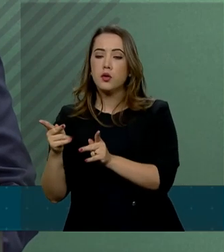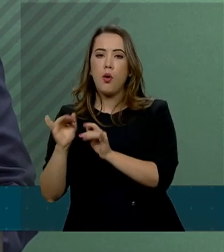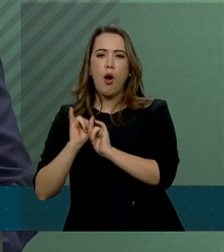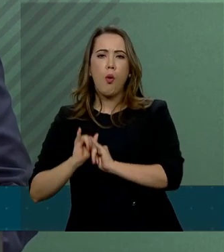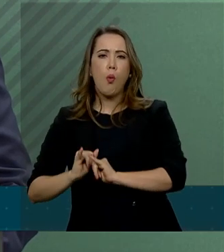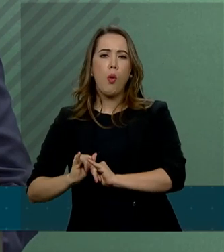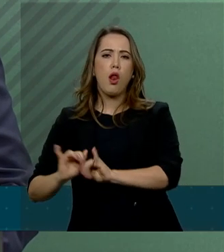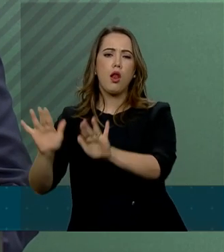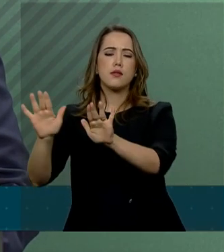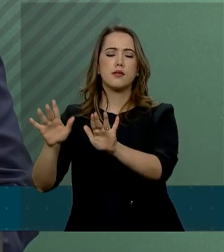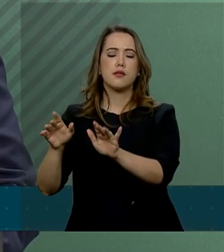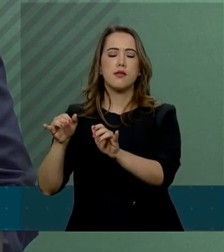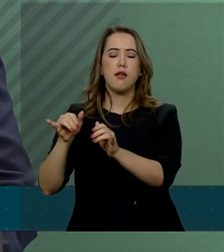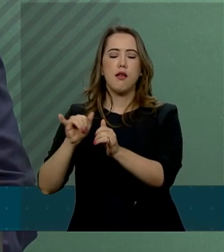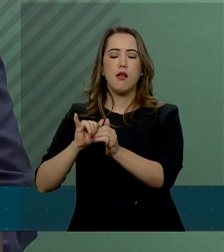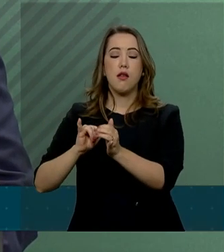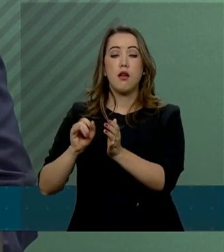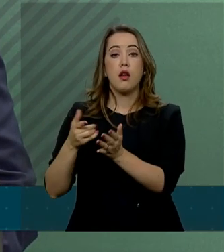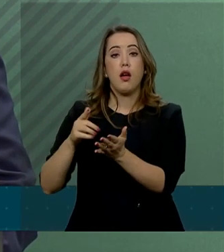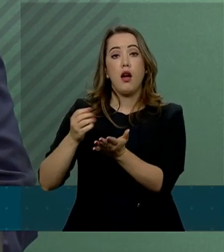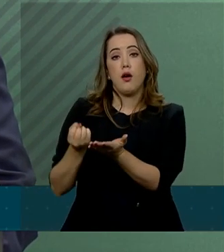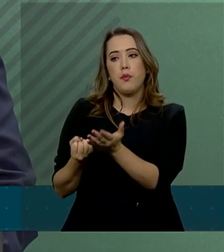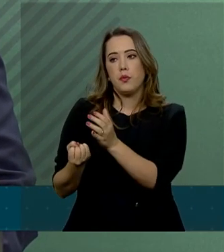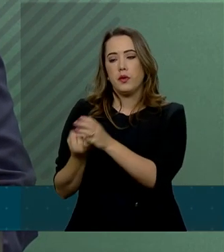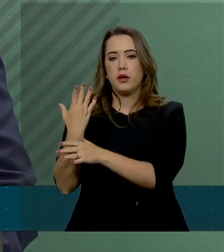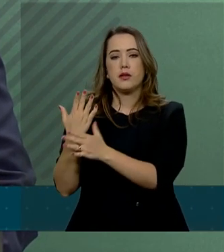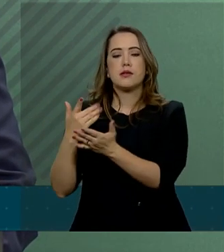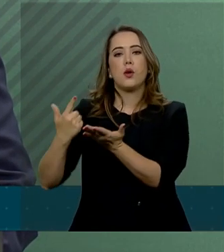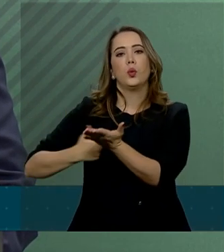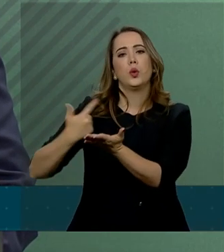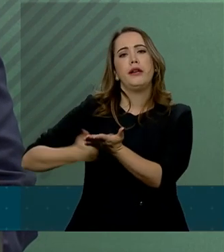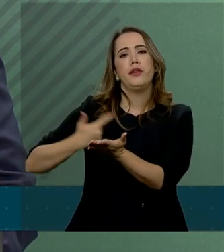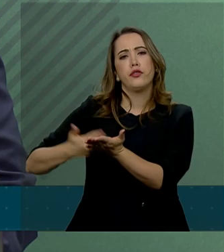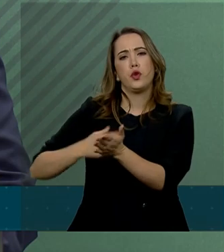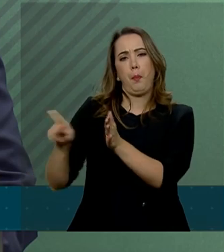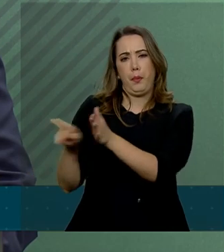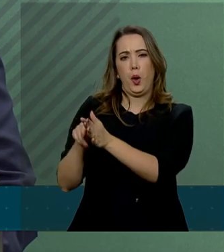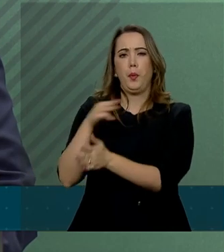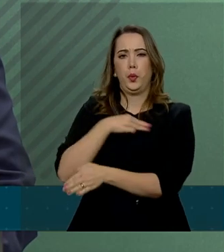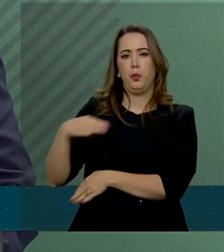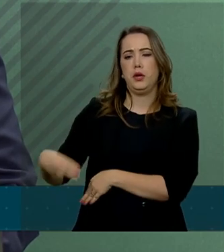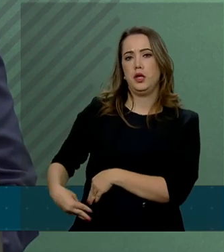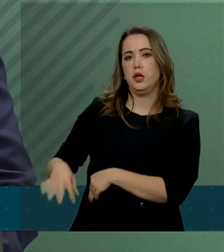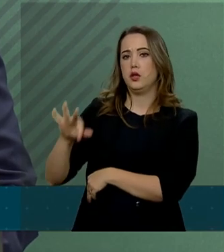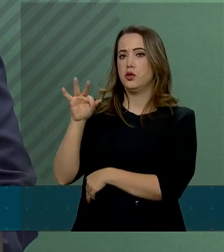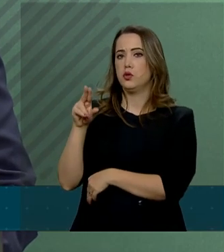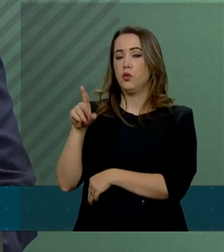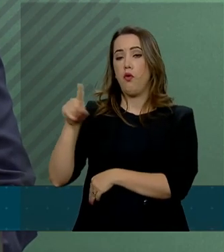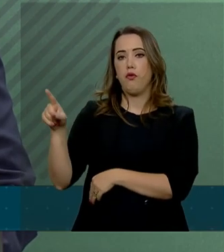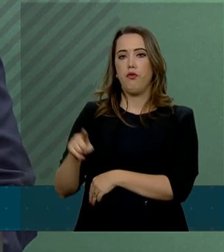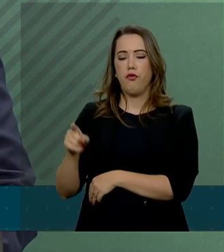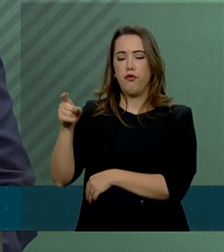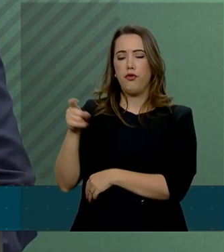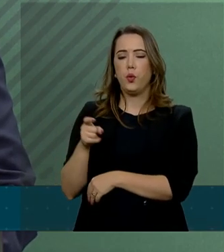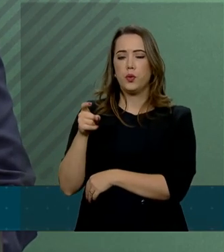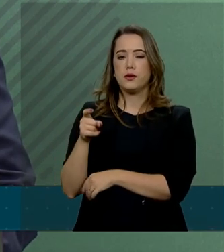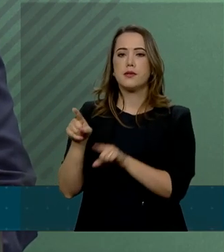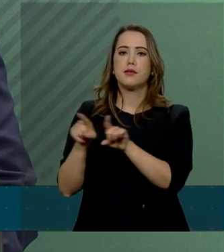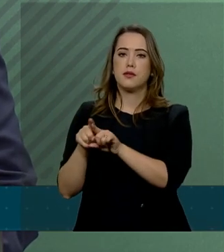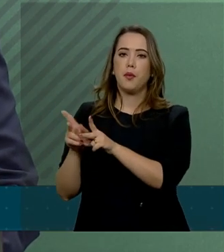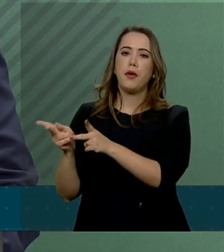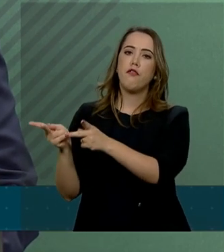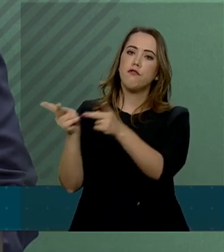o ministro também esteve no gabinete de segurança institucional para estender esse